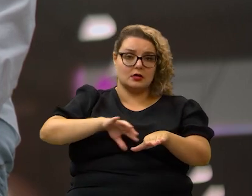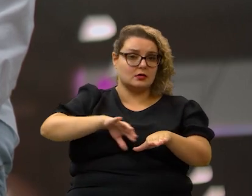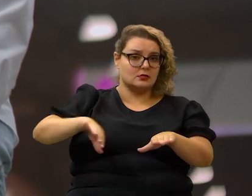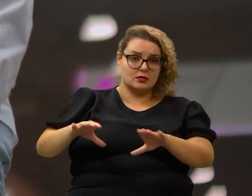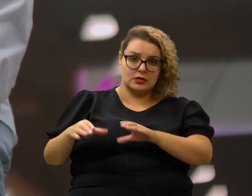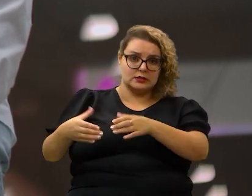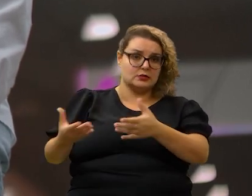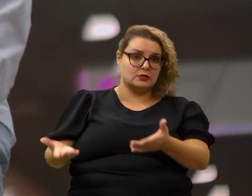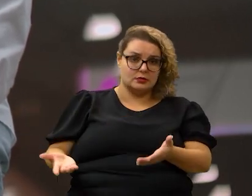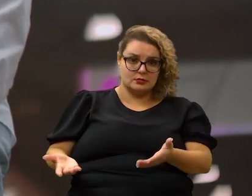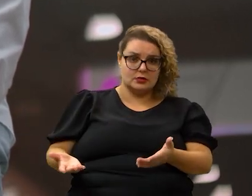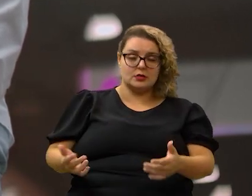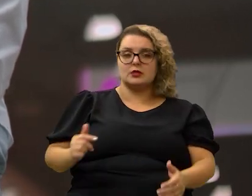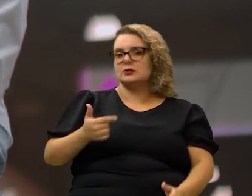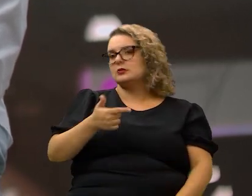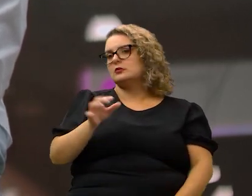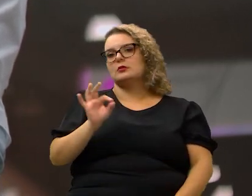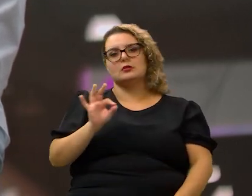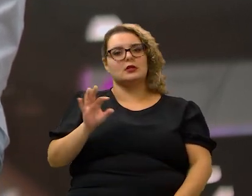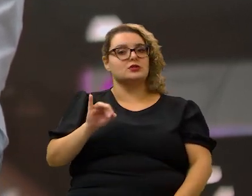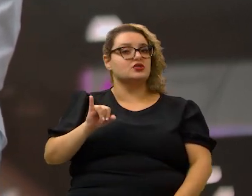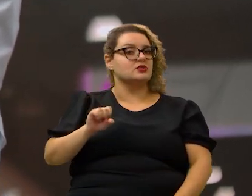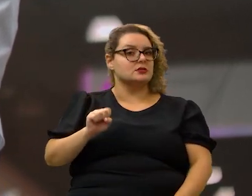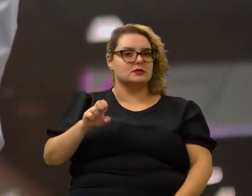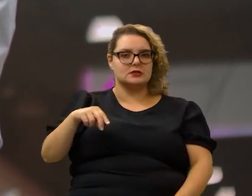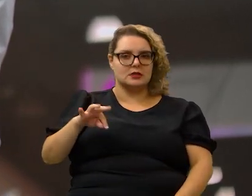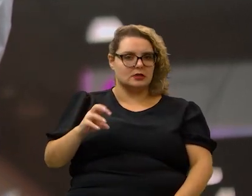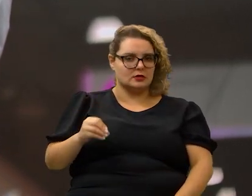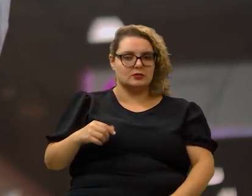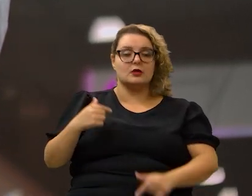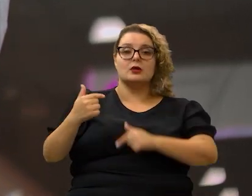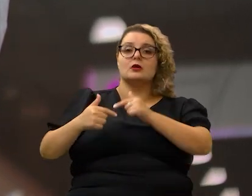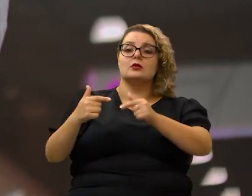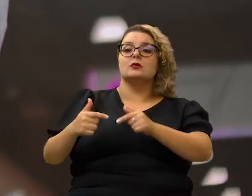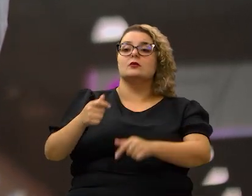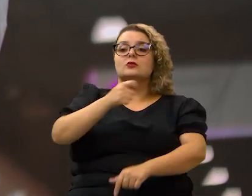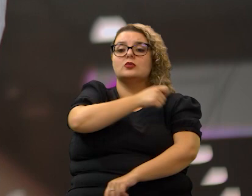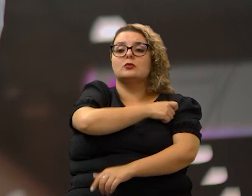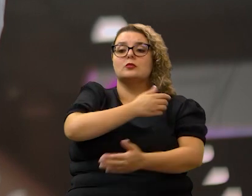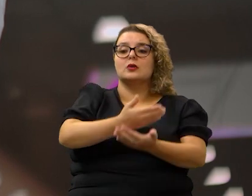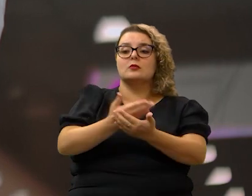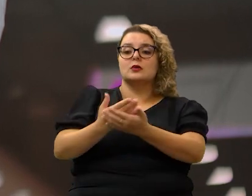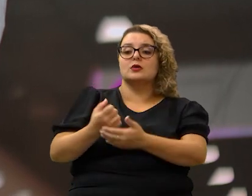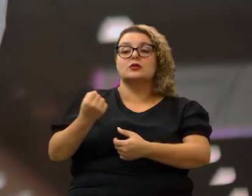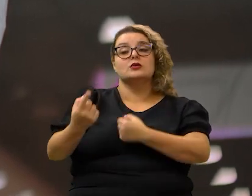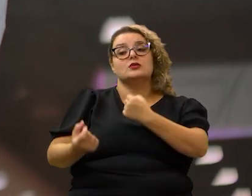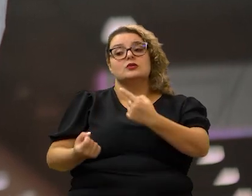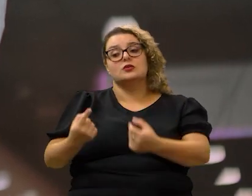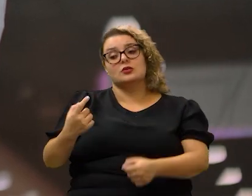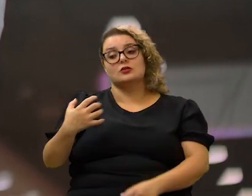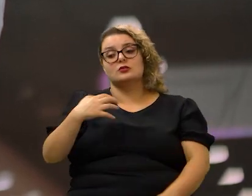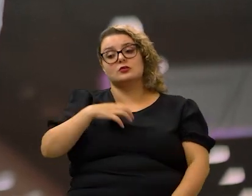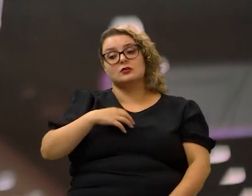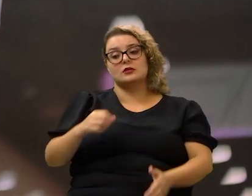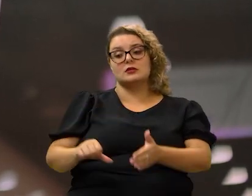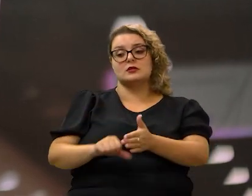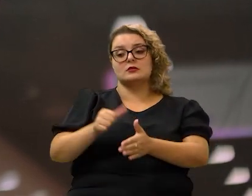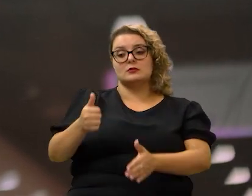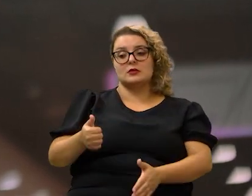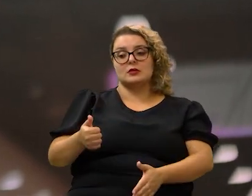grupo. Então não tem nada de isento. Então aí o trabalho com os alunos vai ser, de alguma forma, nesse primeiro